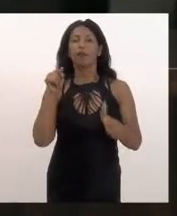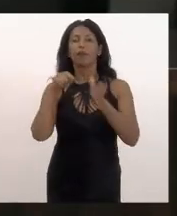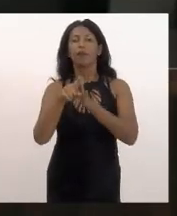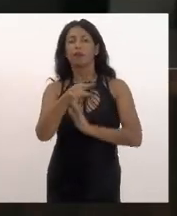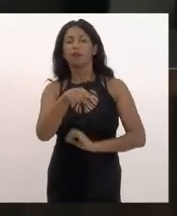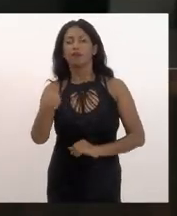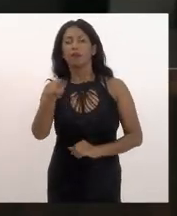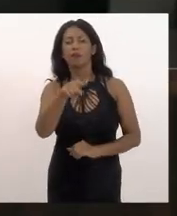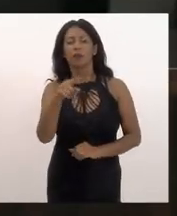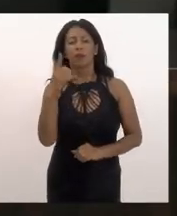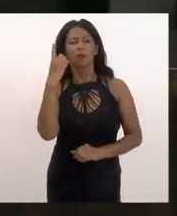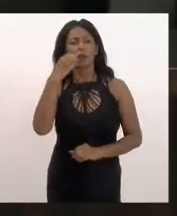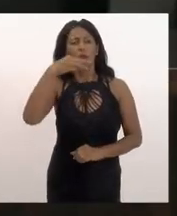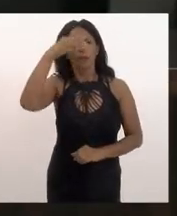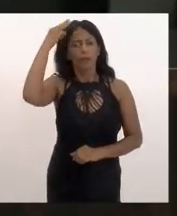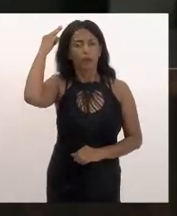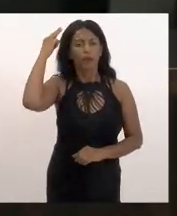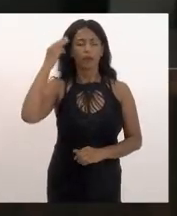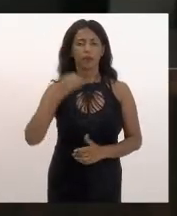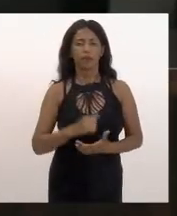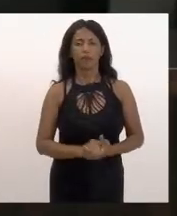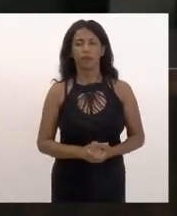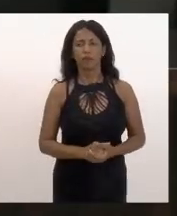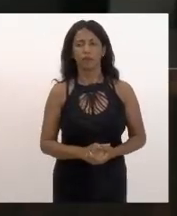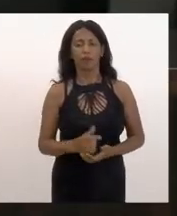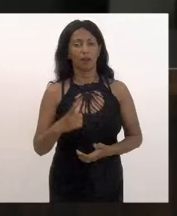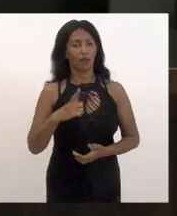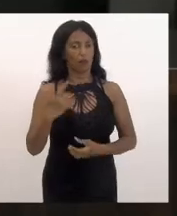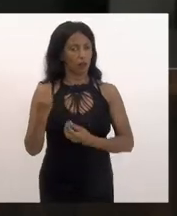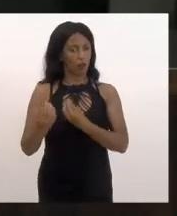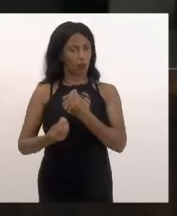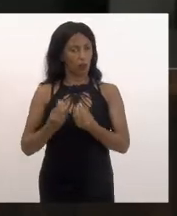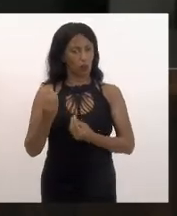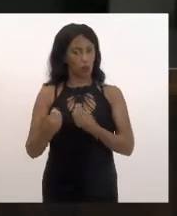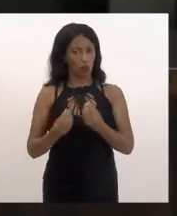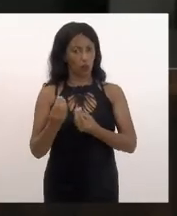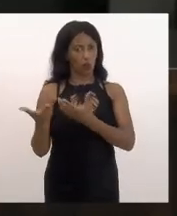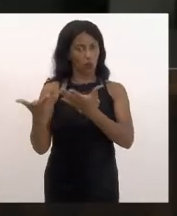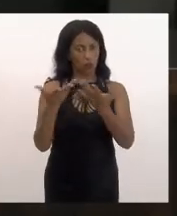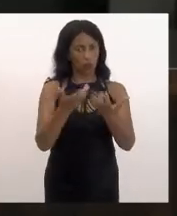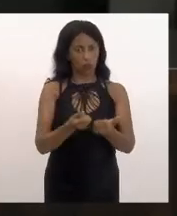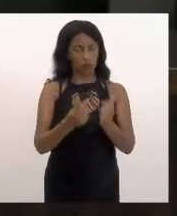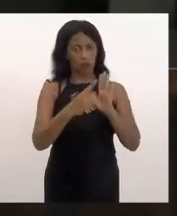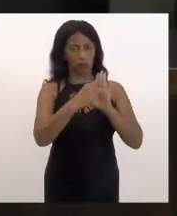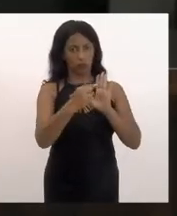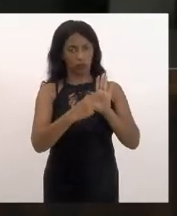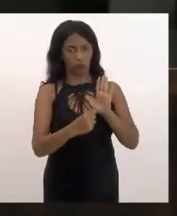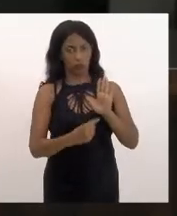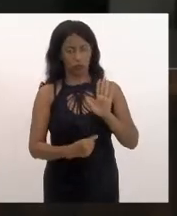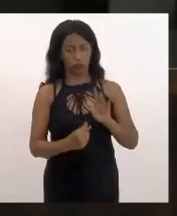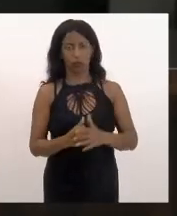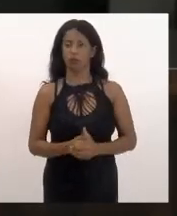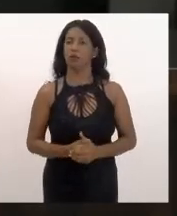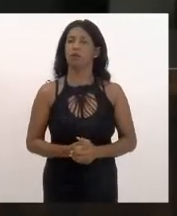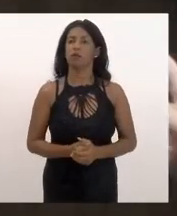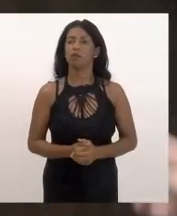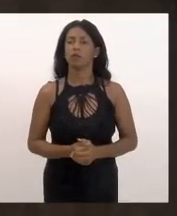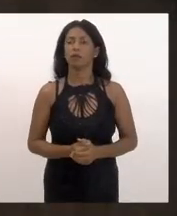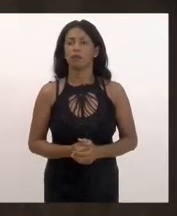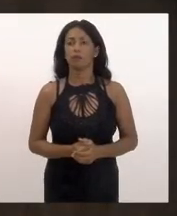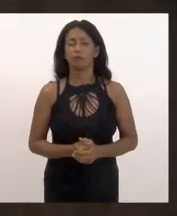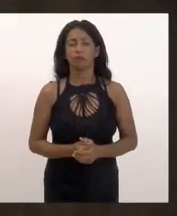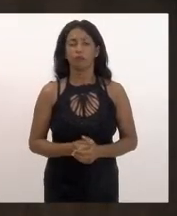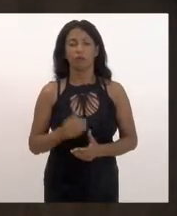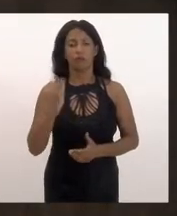Vossa Excelência, deputado Márcio, há possibilidade de convergir em relação aos destaques? Senhor presidente,